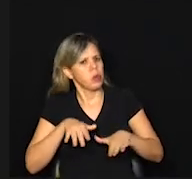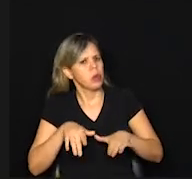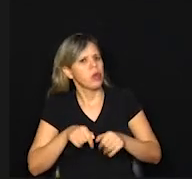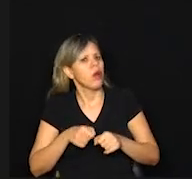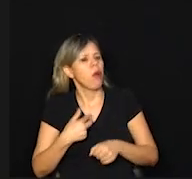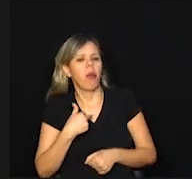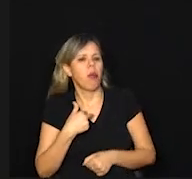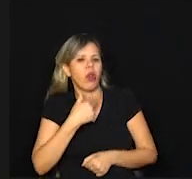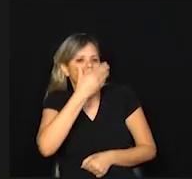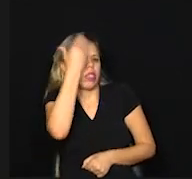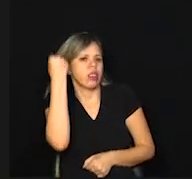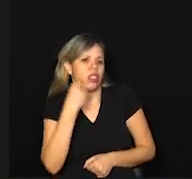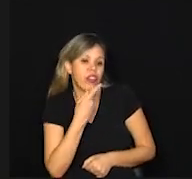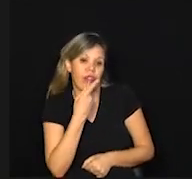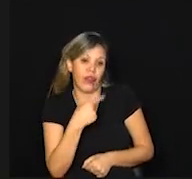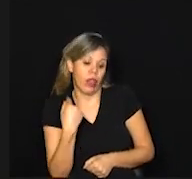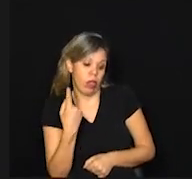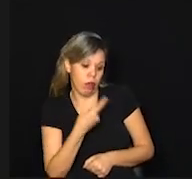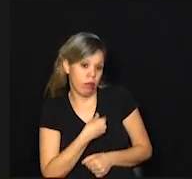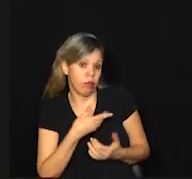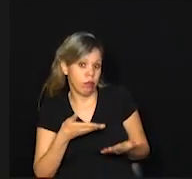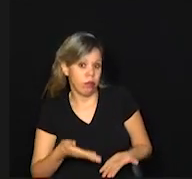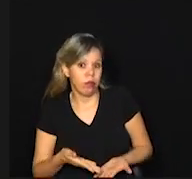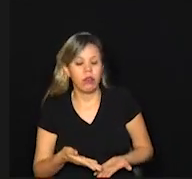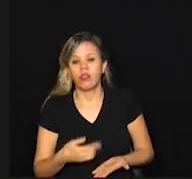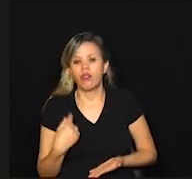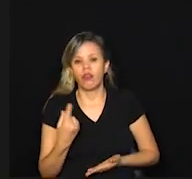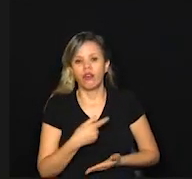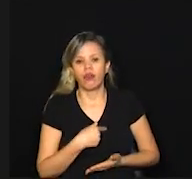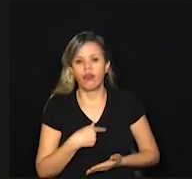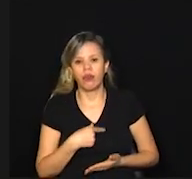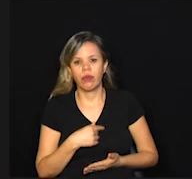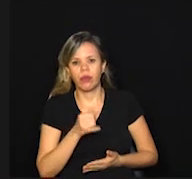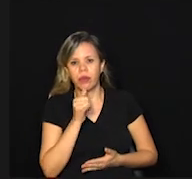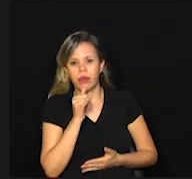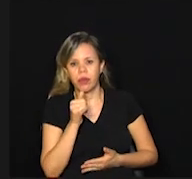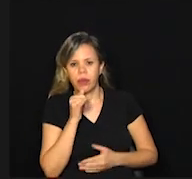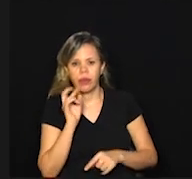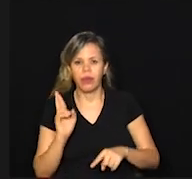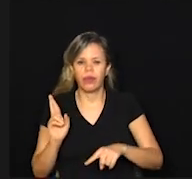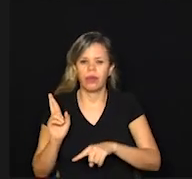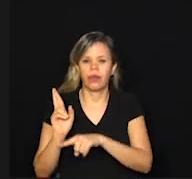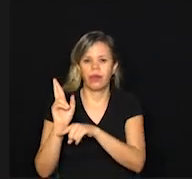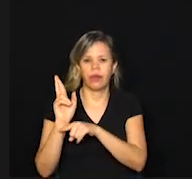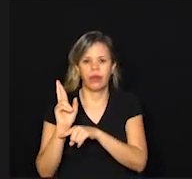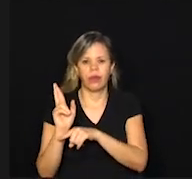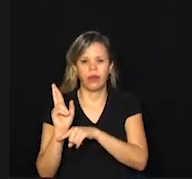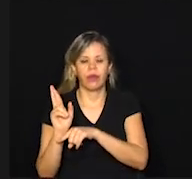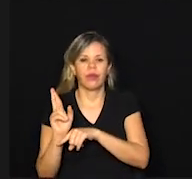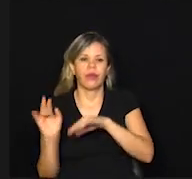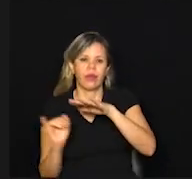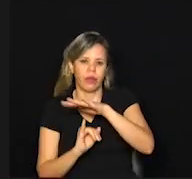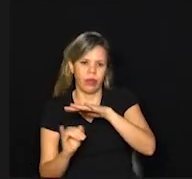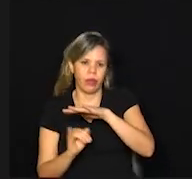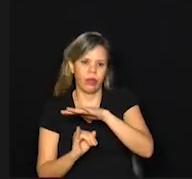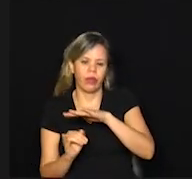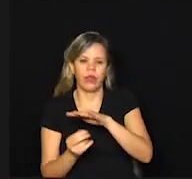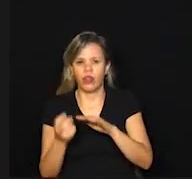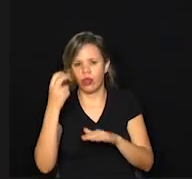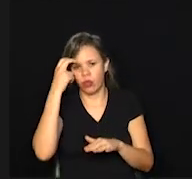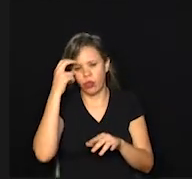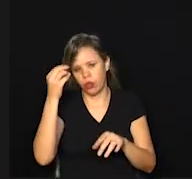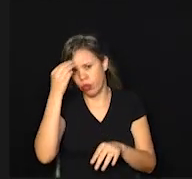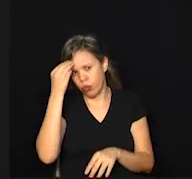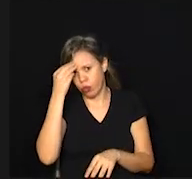deixar de pontuar e nós né sou uma uma representante de uma Casa de Cultura Também depois de